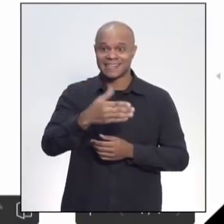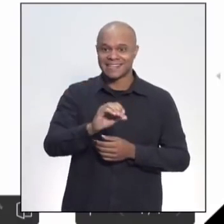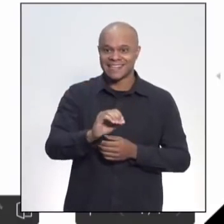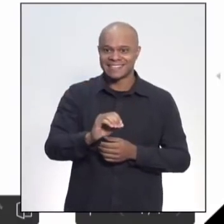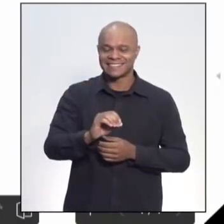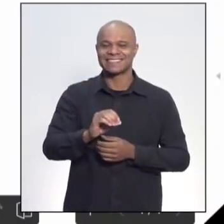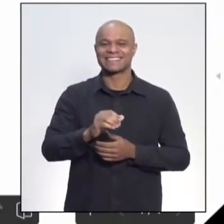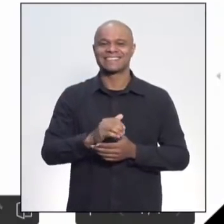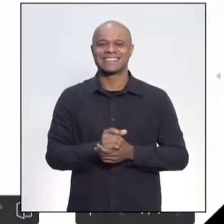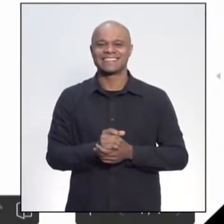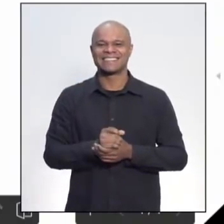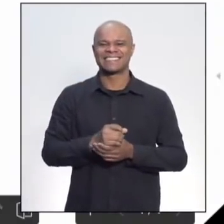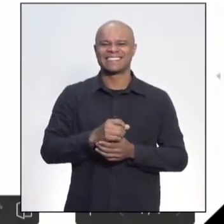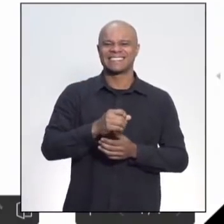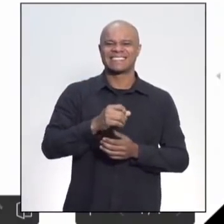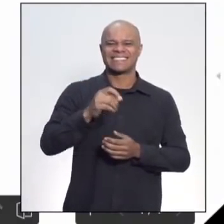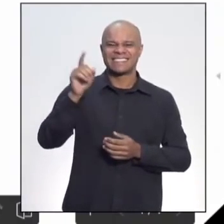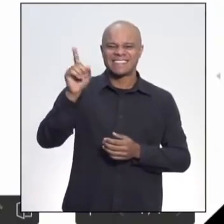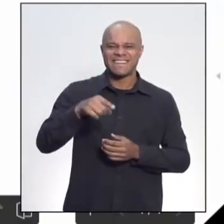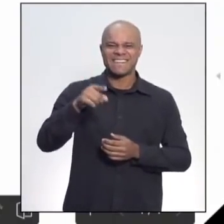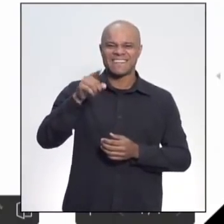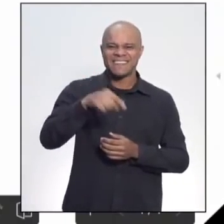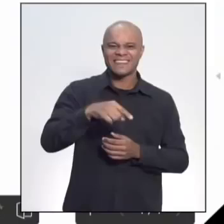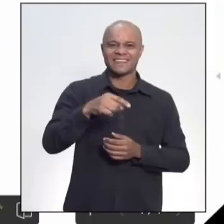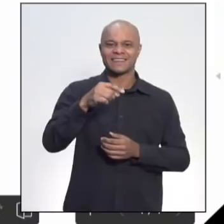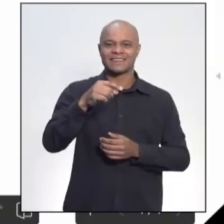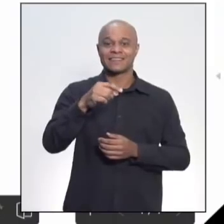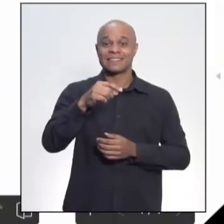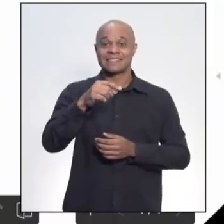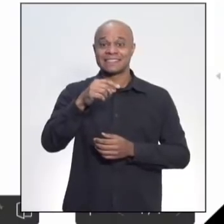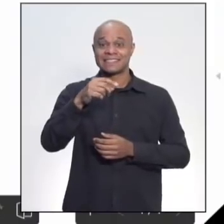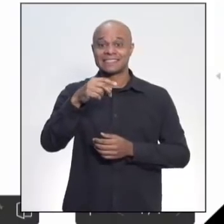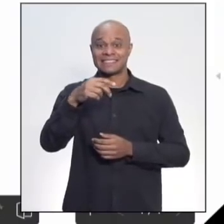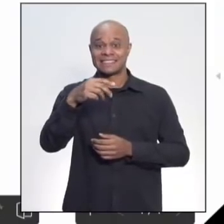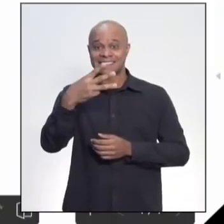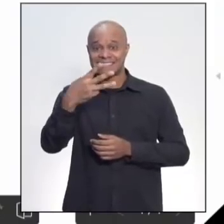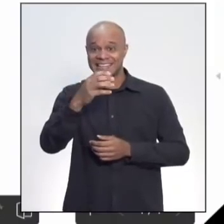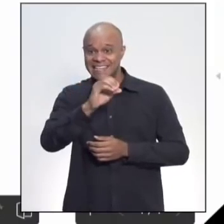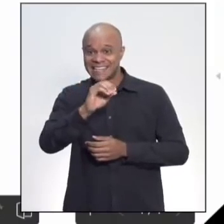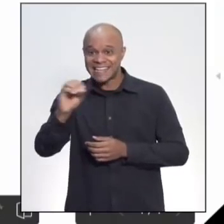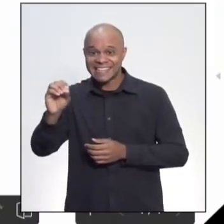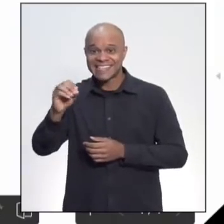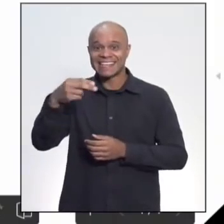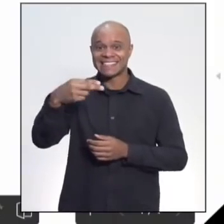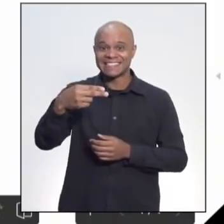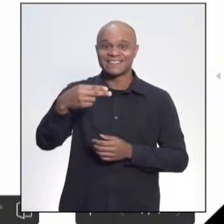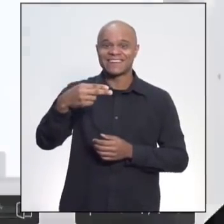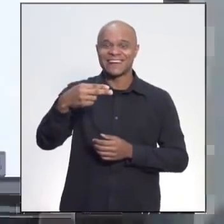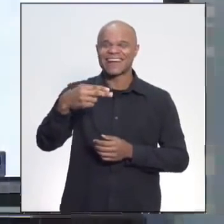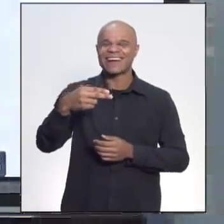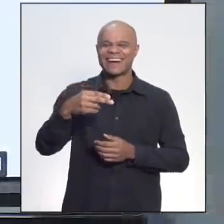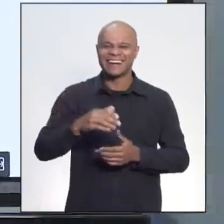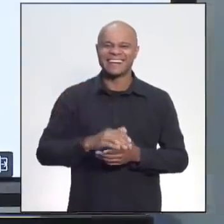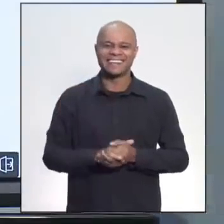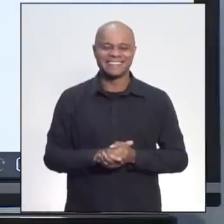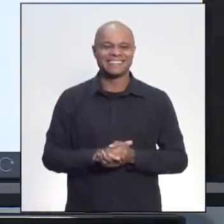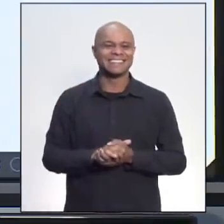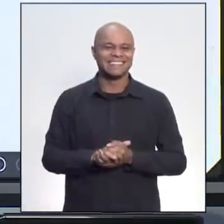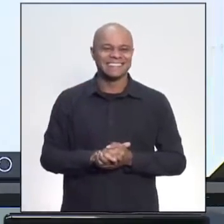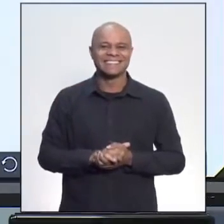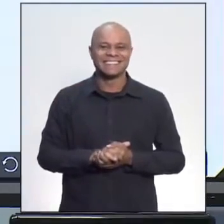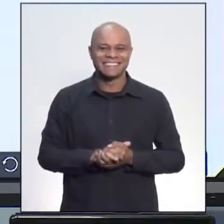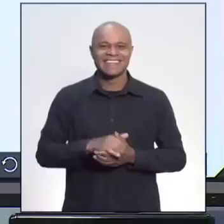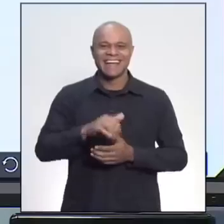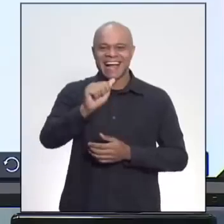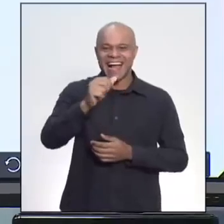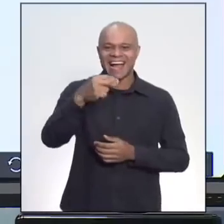10. Divisão, a gente pode cortar o 0, então dá 300. Então, muito bem para aquele pessoal que falou que o A